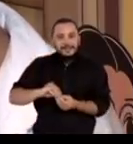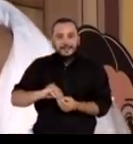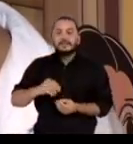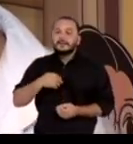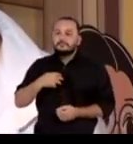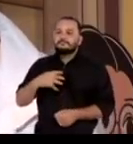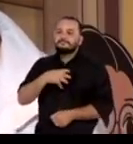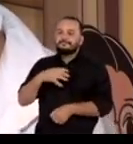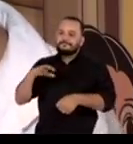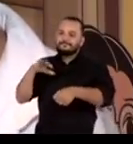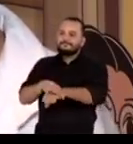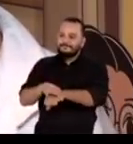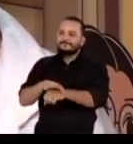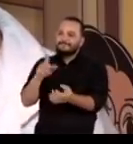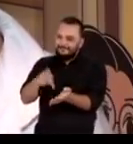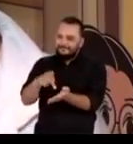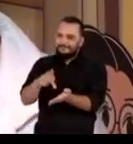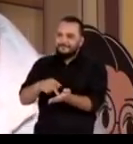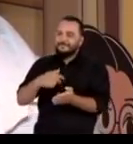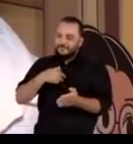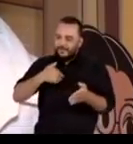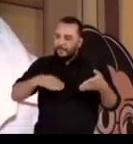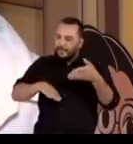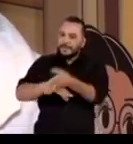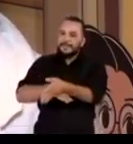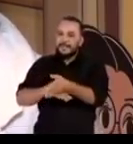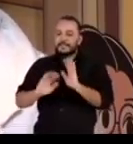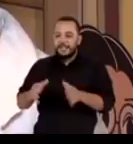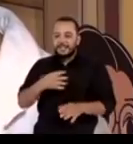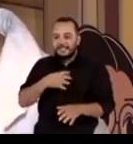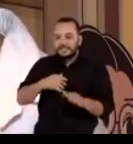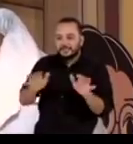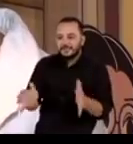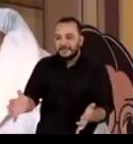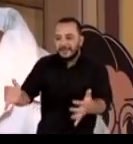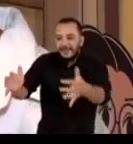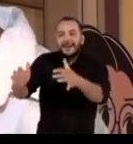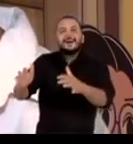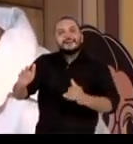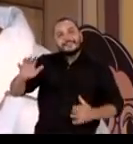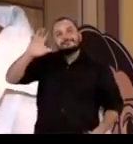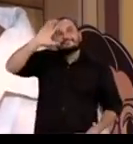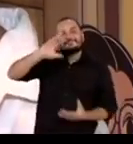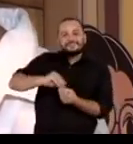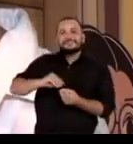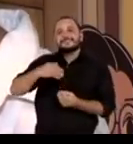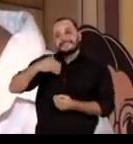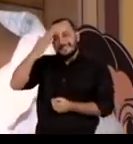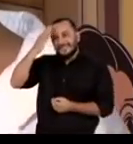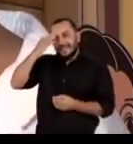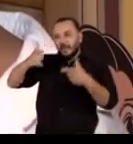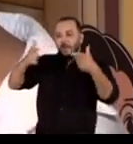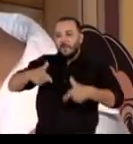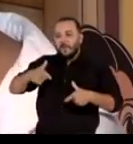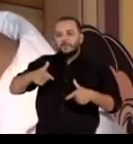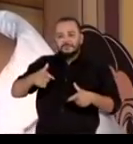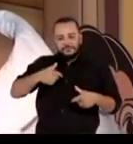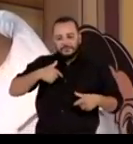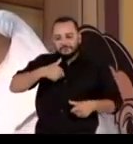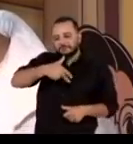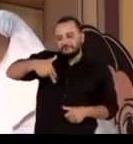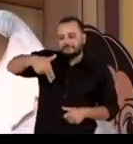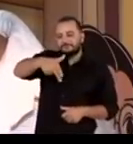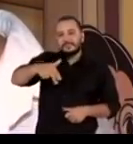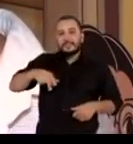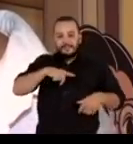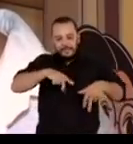maior, porque como eu entrei e já senti a exposição, eu sabia onde eu estava passando. E com o